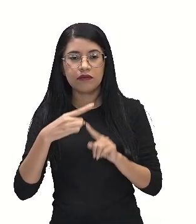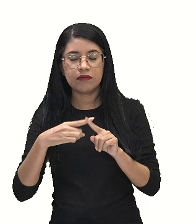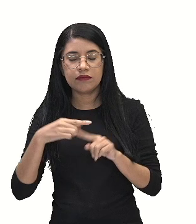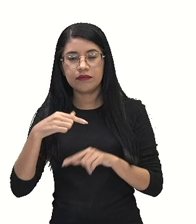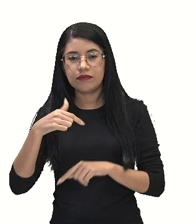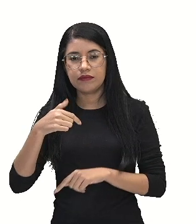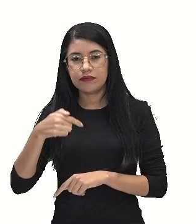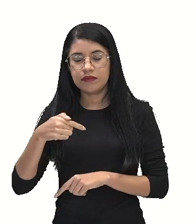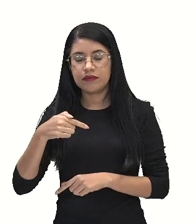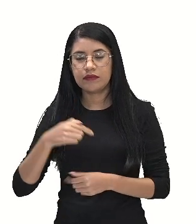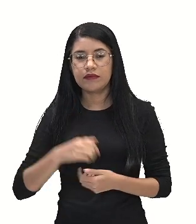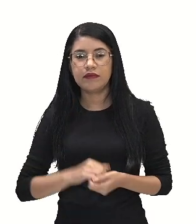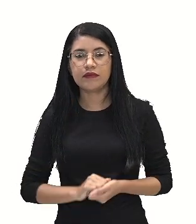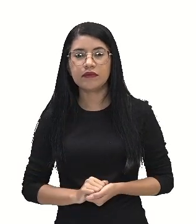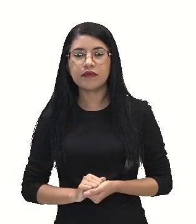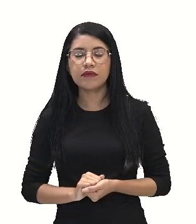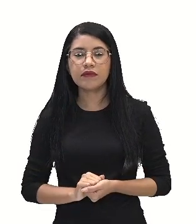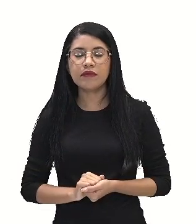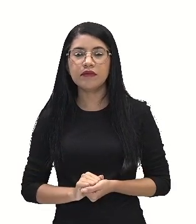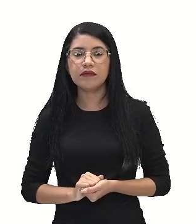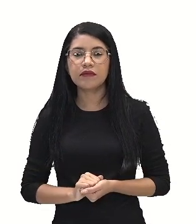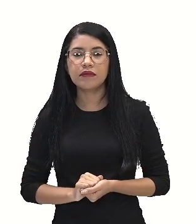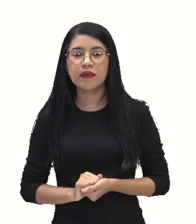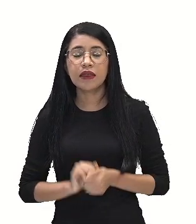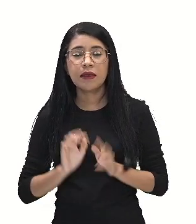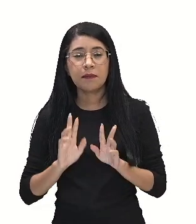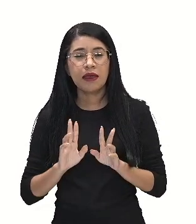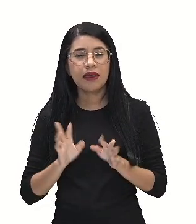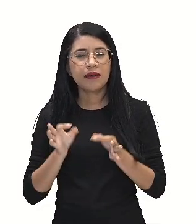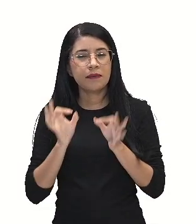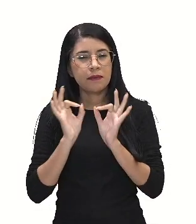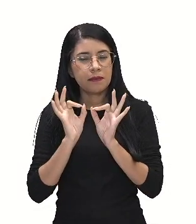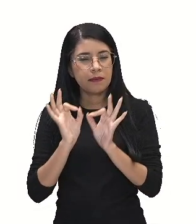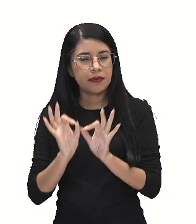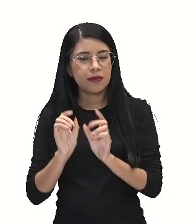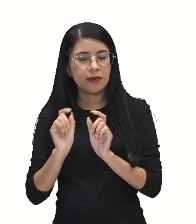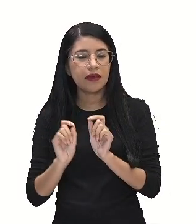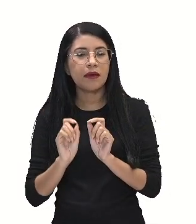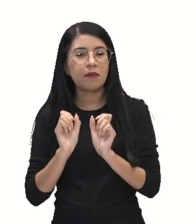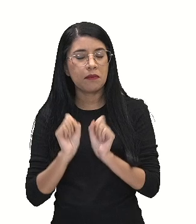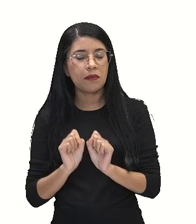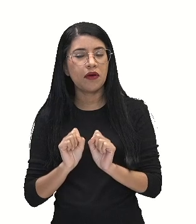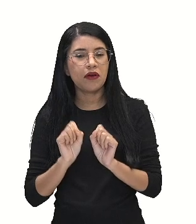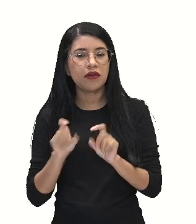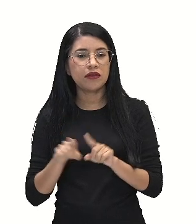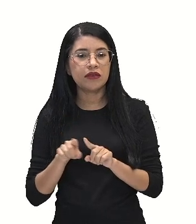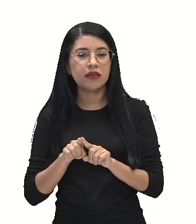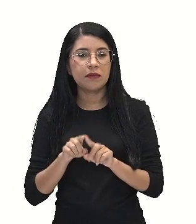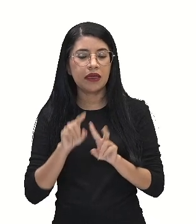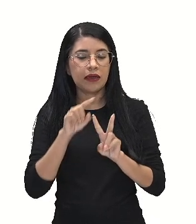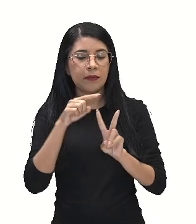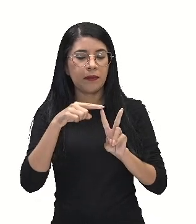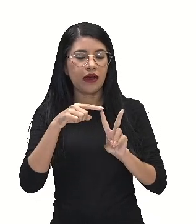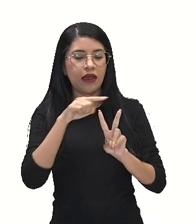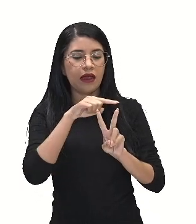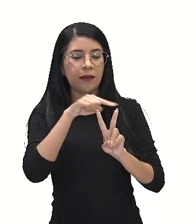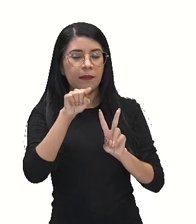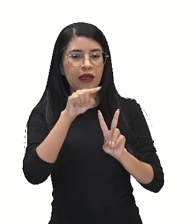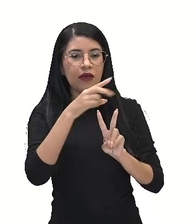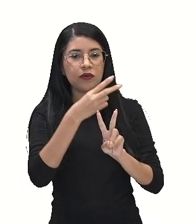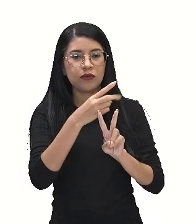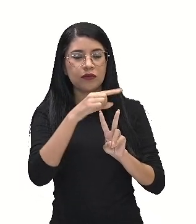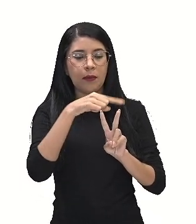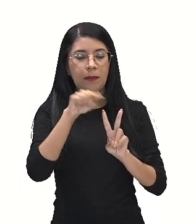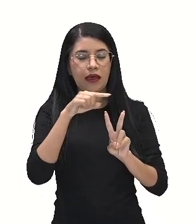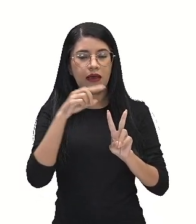7. Beleza? Mas observe que eu consigo simplificar o índice do radical com o expoente do